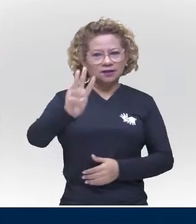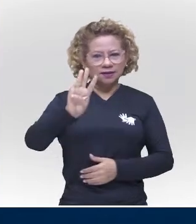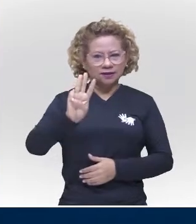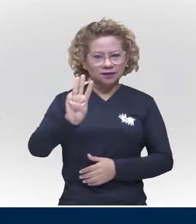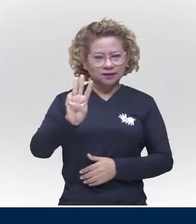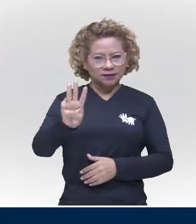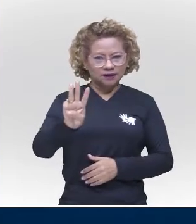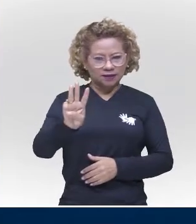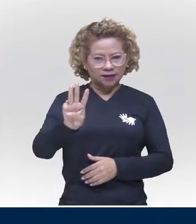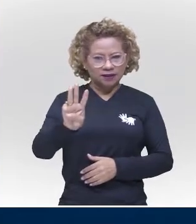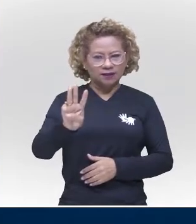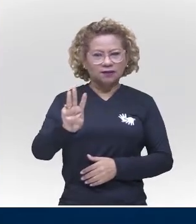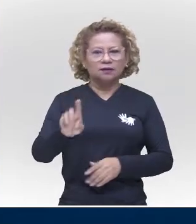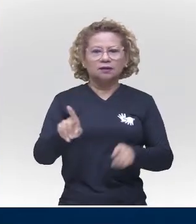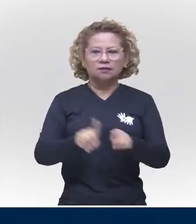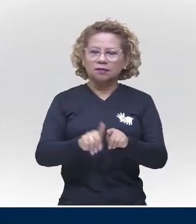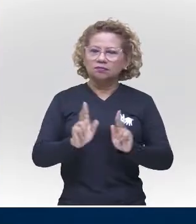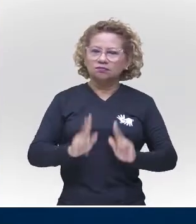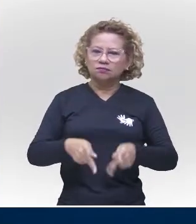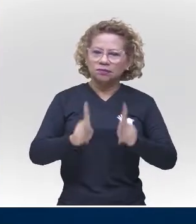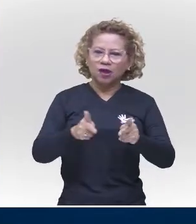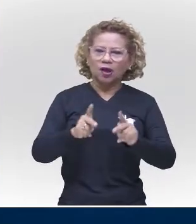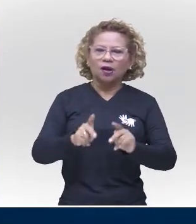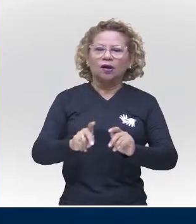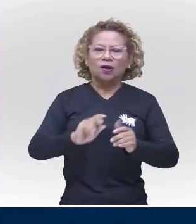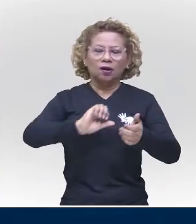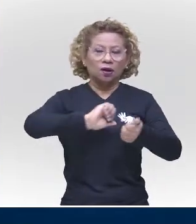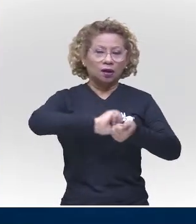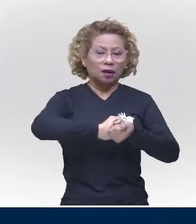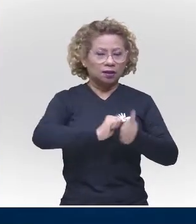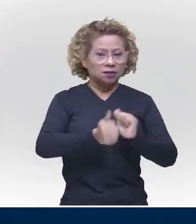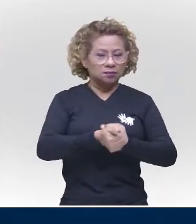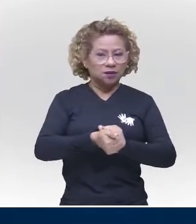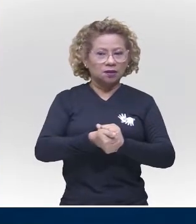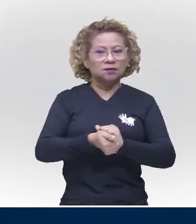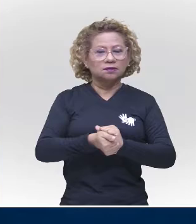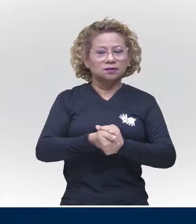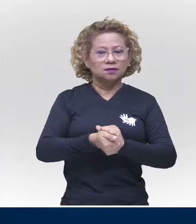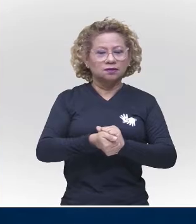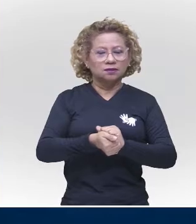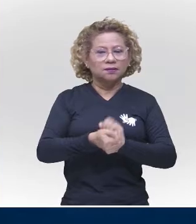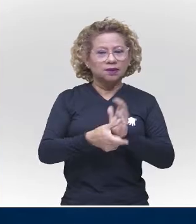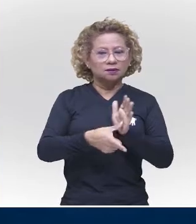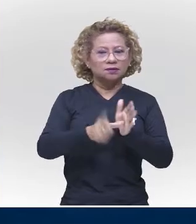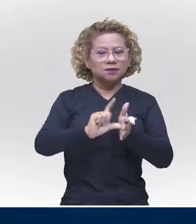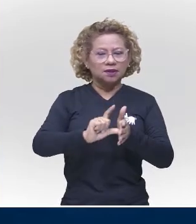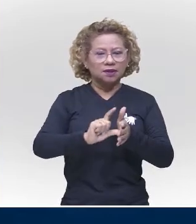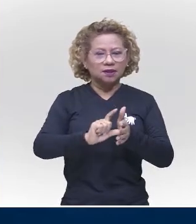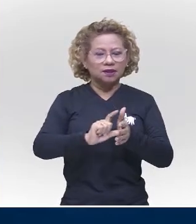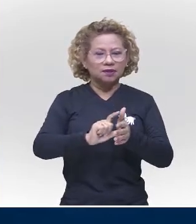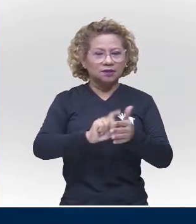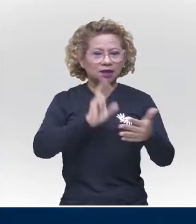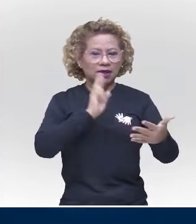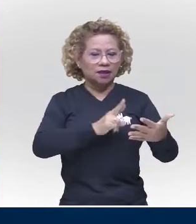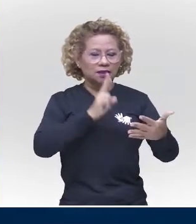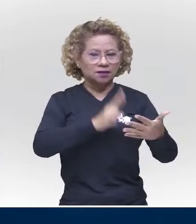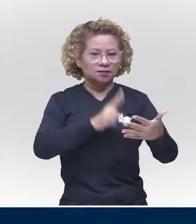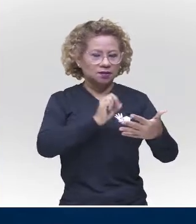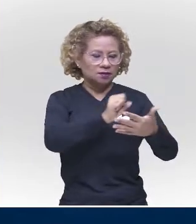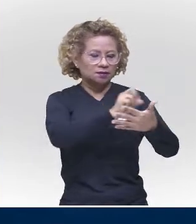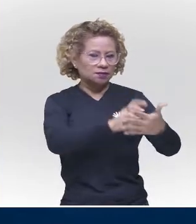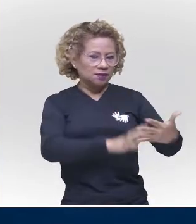os esportes. Mas antes de falar sobre eles, vamos ao nosso desafio do dia. Muito